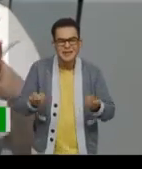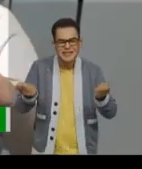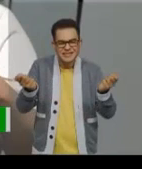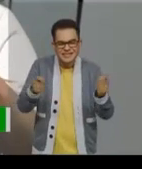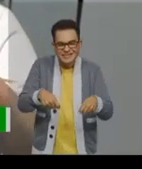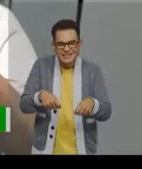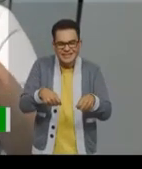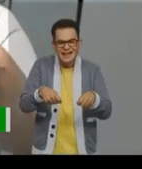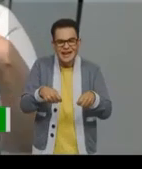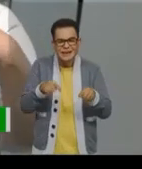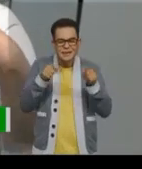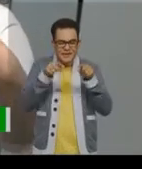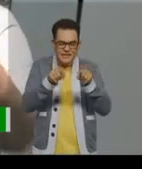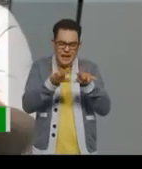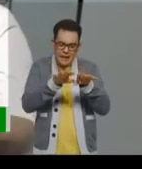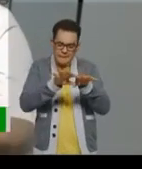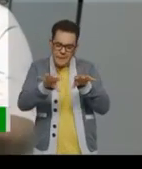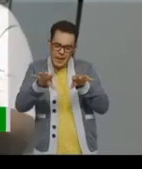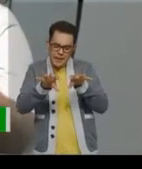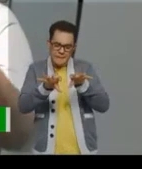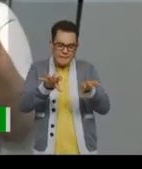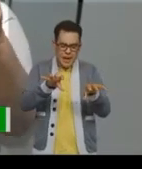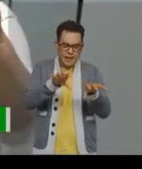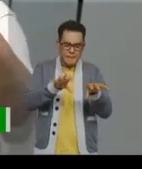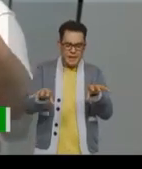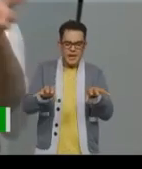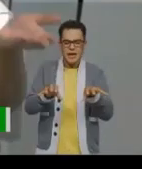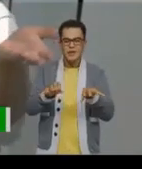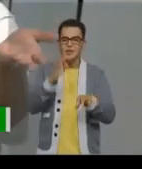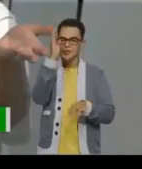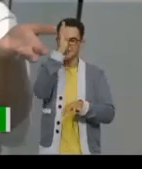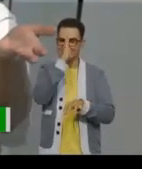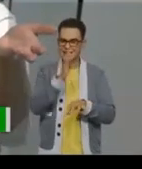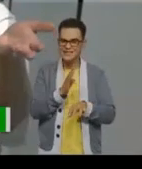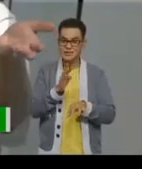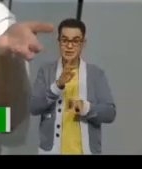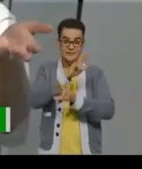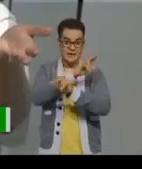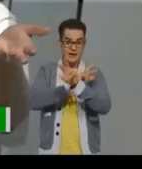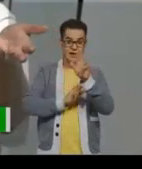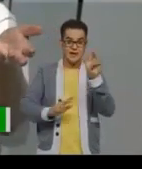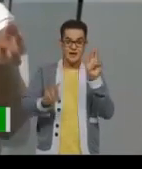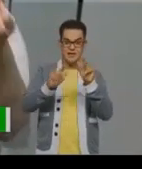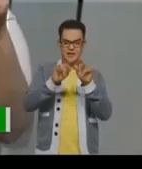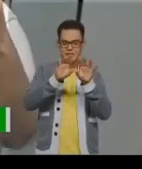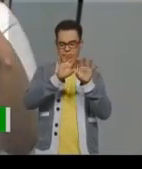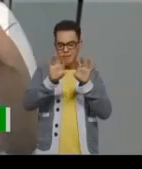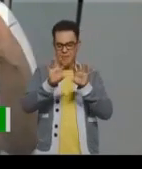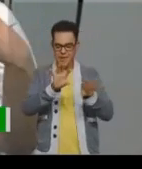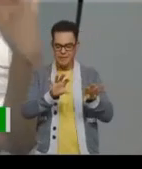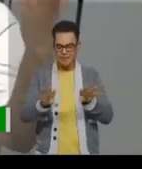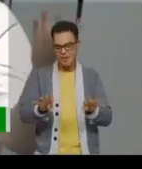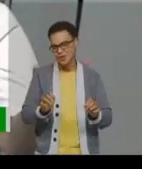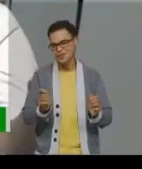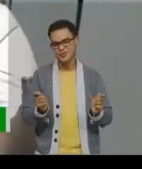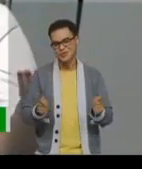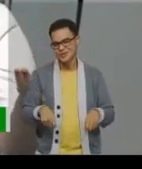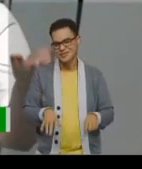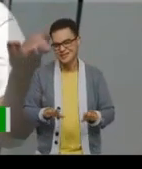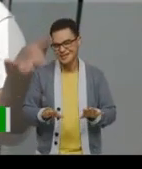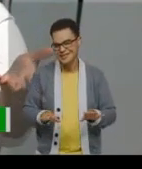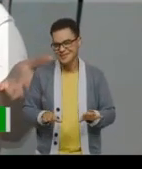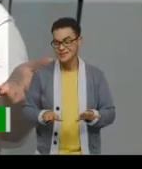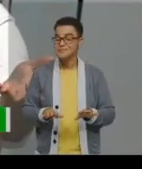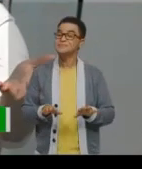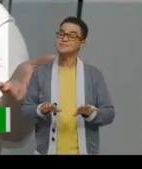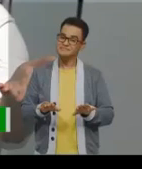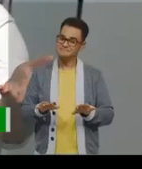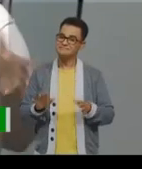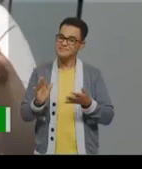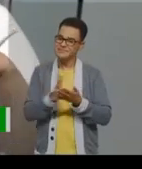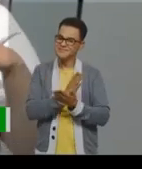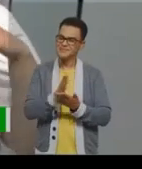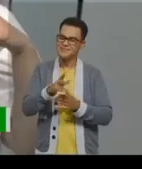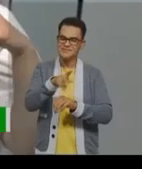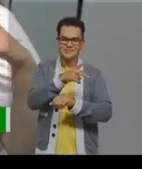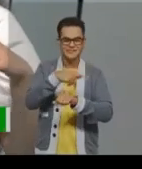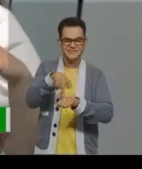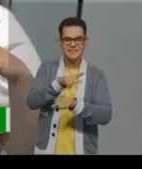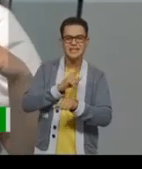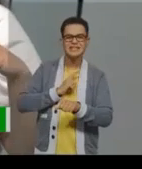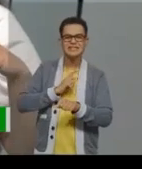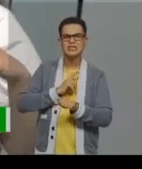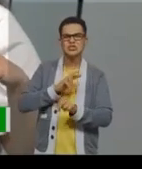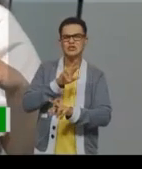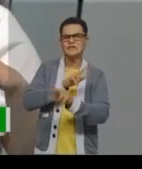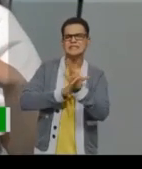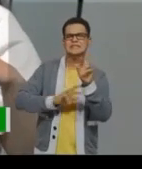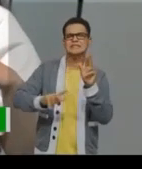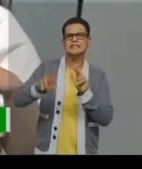separação da mesma forma como a gente vê no Brasil, ou como foi falado na aula também, existem outros países com diversidade religiosa que